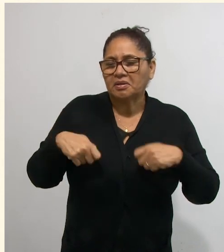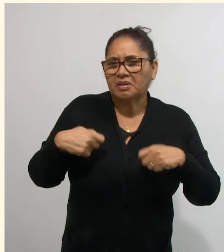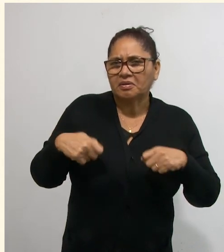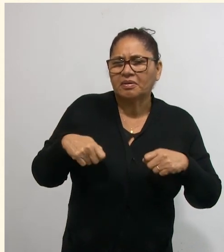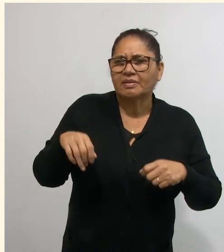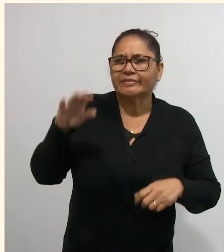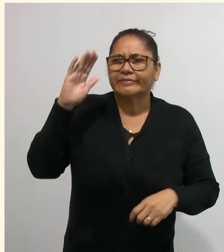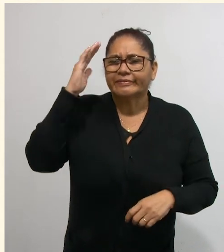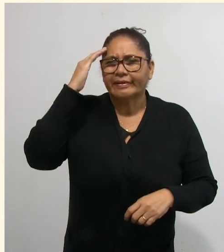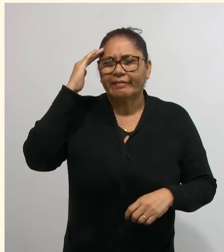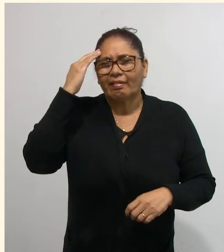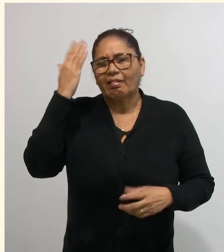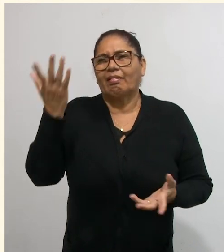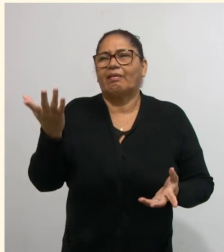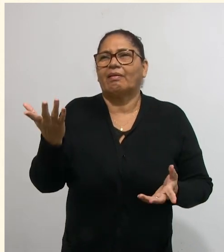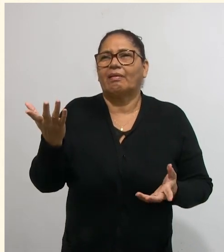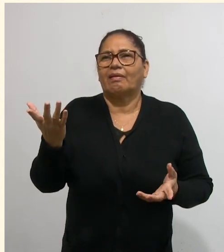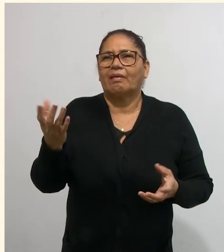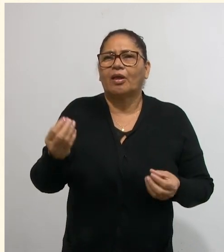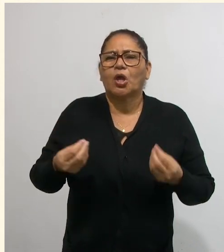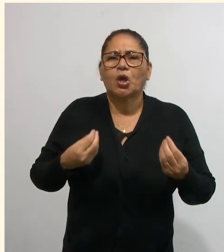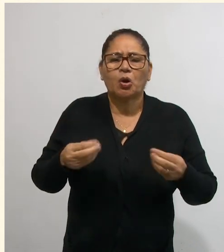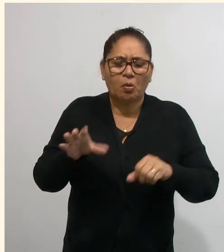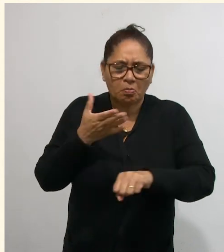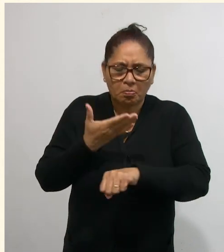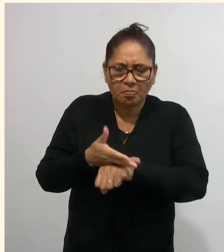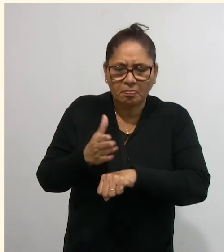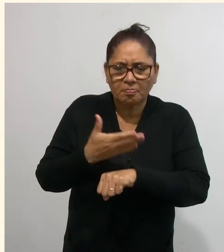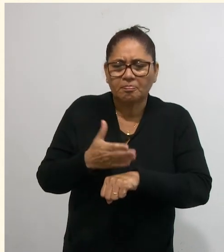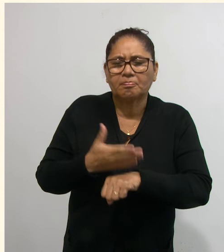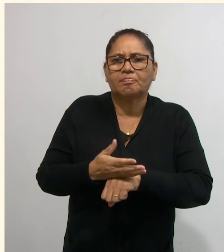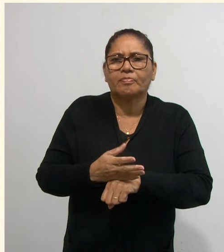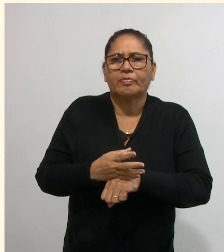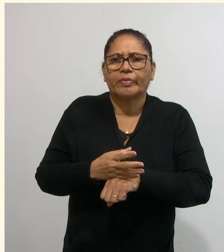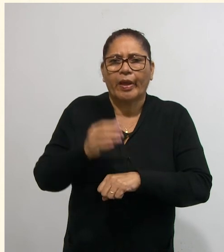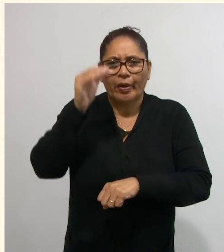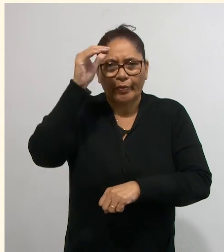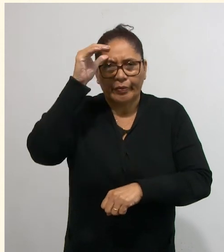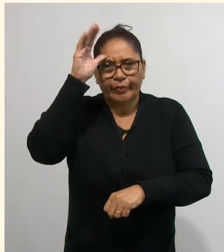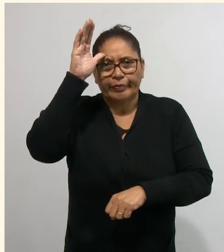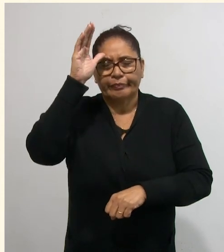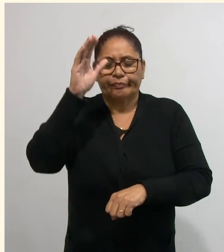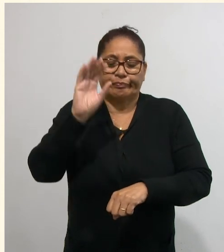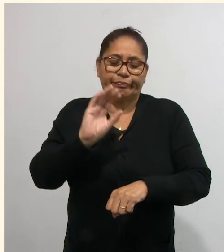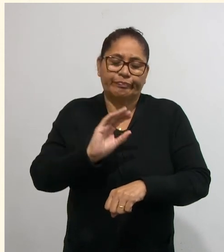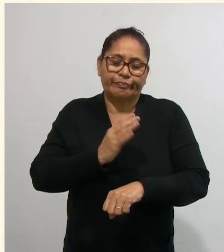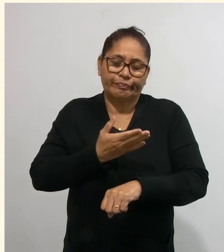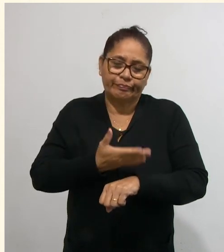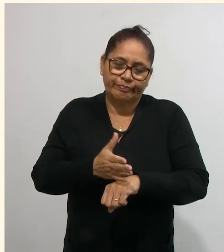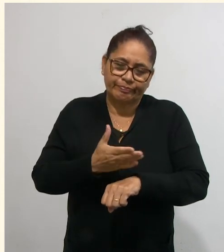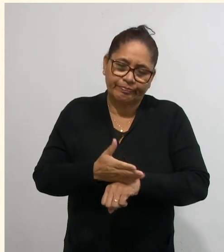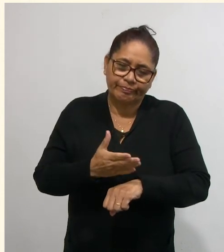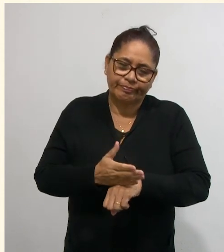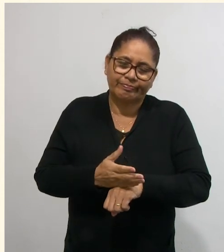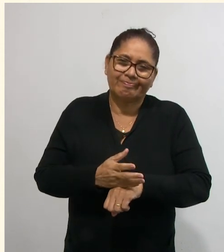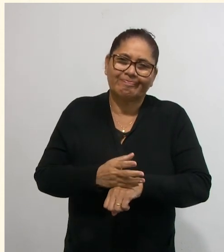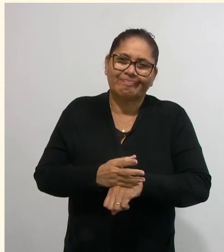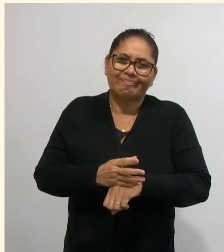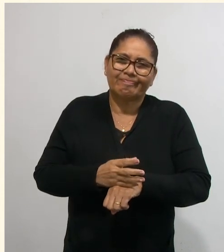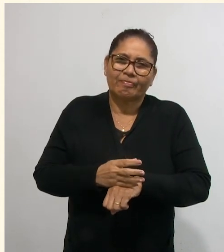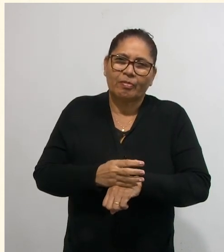possível e necessário, né, para o aluno, assegurar a relação de conhecimento e prática, o conhecimento com a prática do dia a dia do